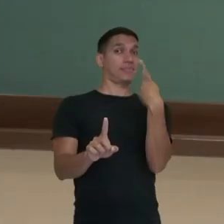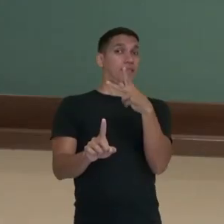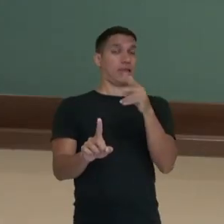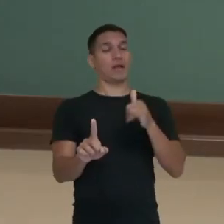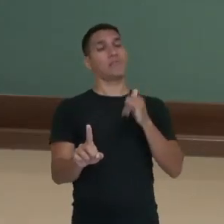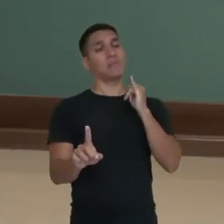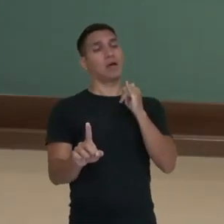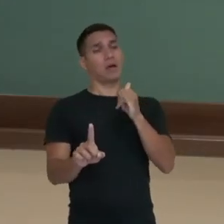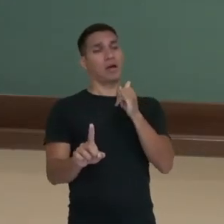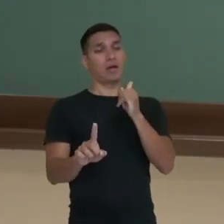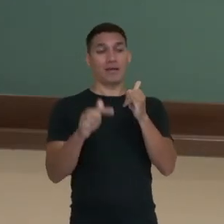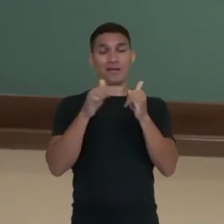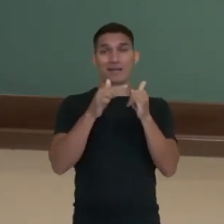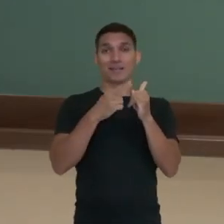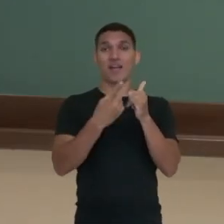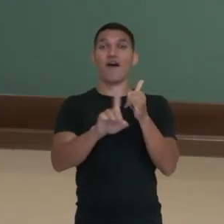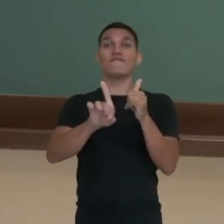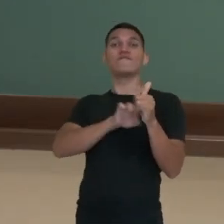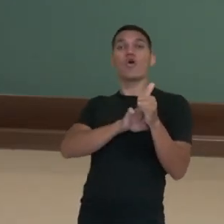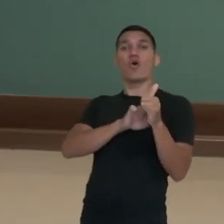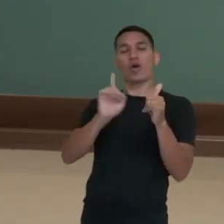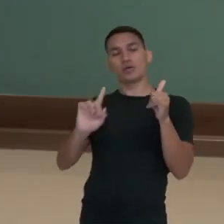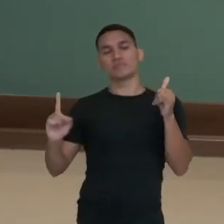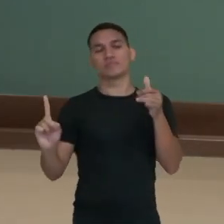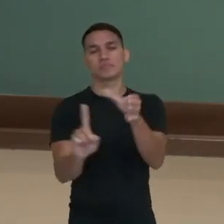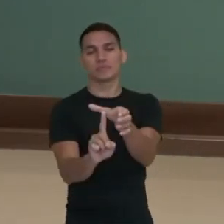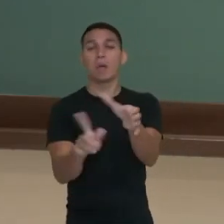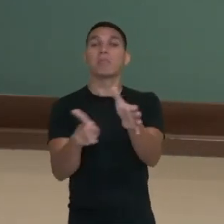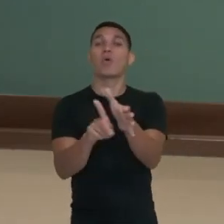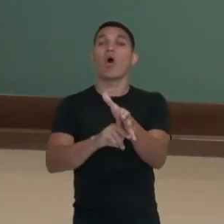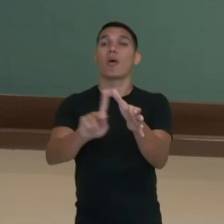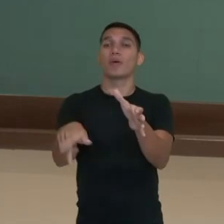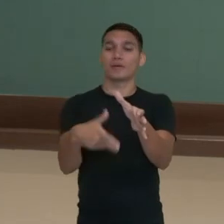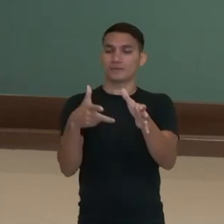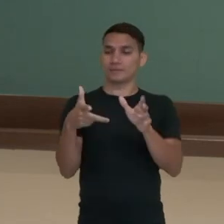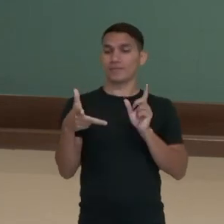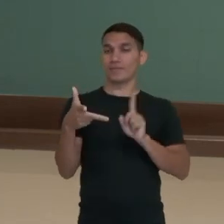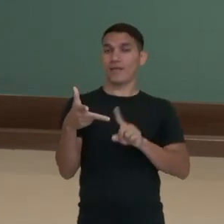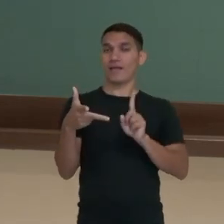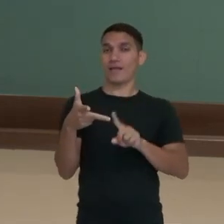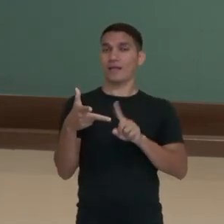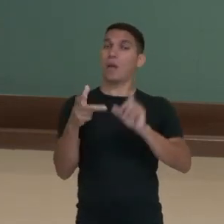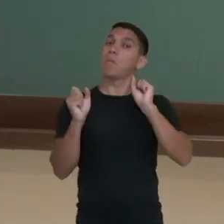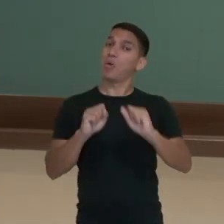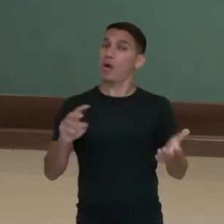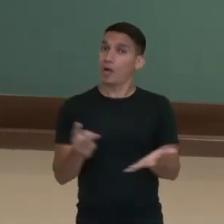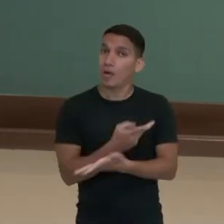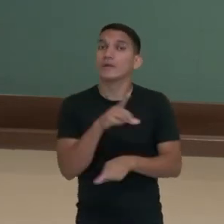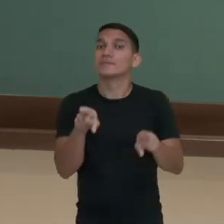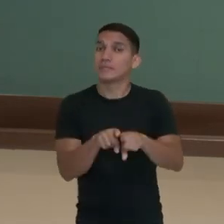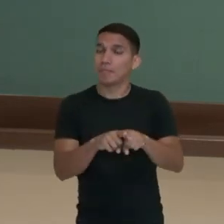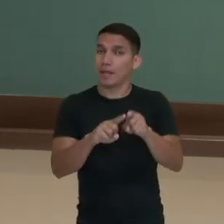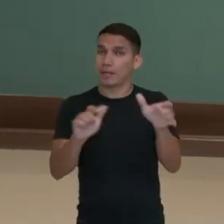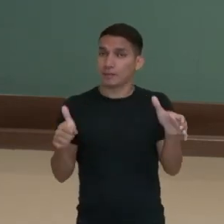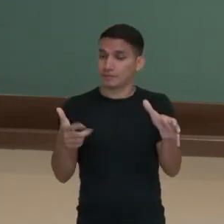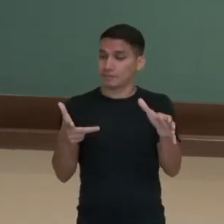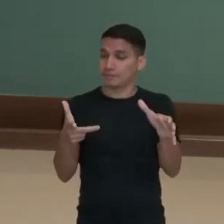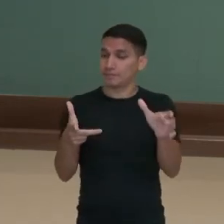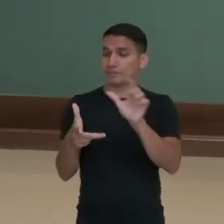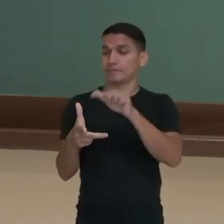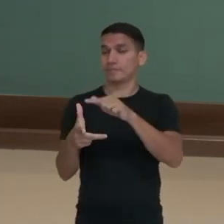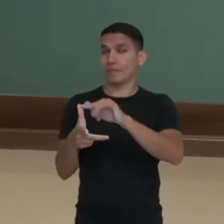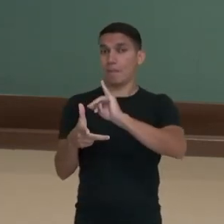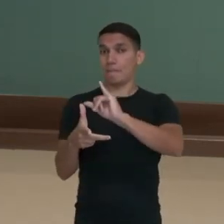dos personagens. Ele geralmente é narrador em terceira pessoa, mas às vezes pode ocorrer também em primeira pessoa, esse